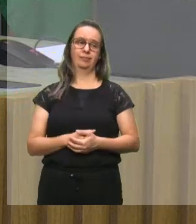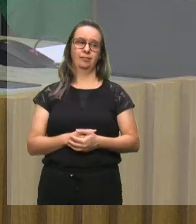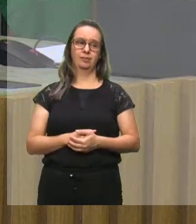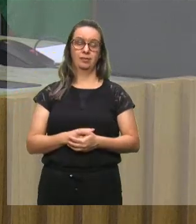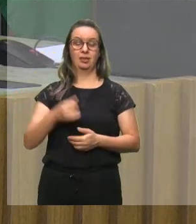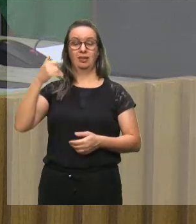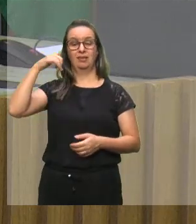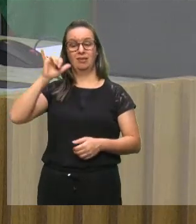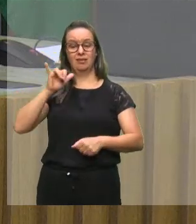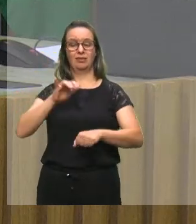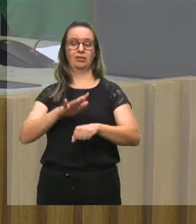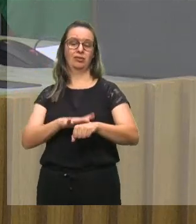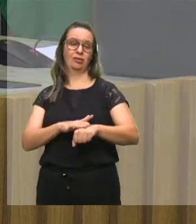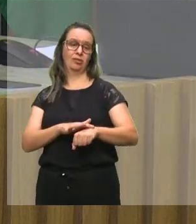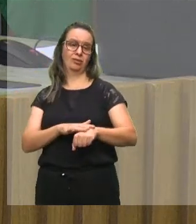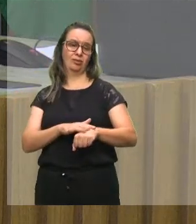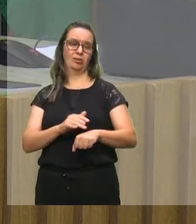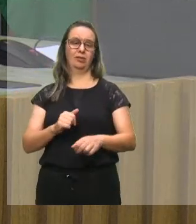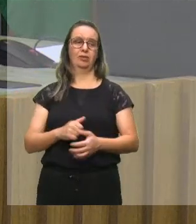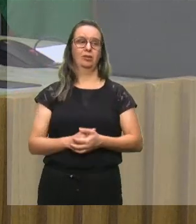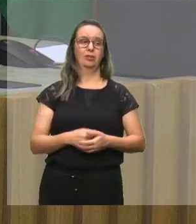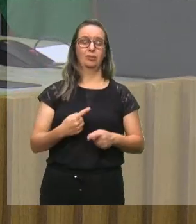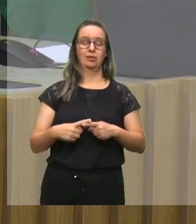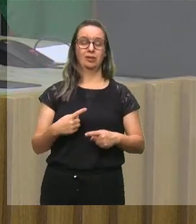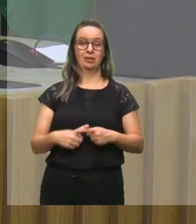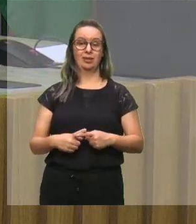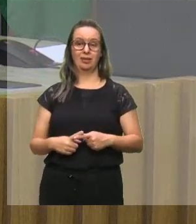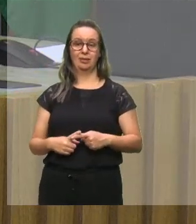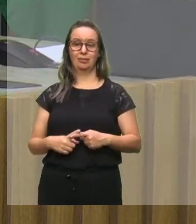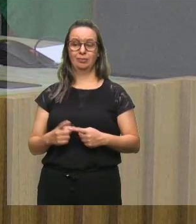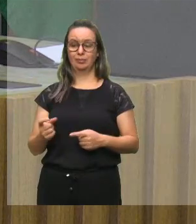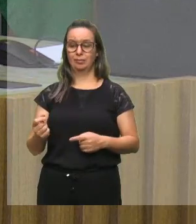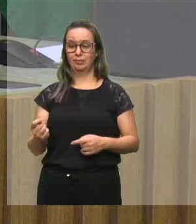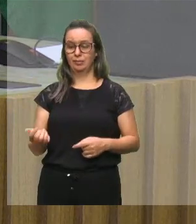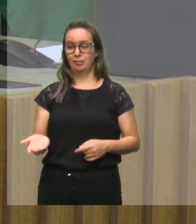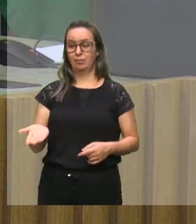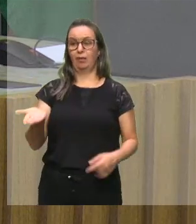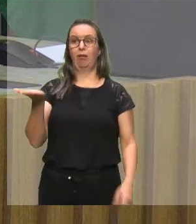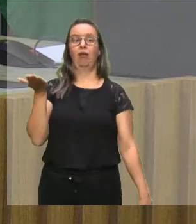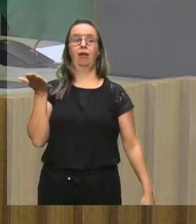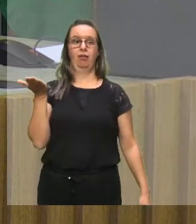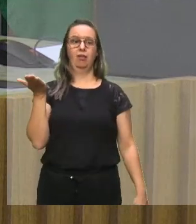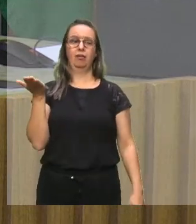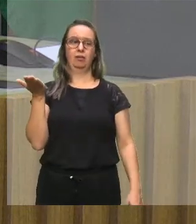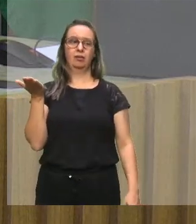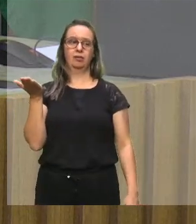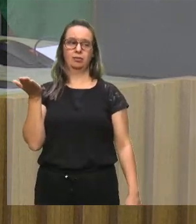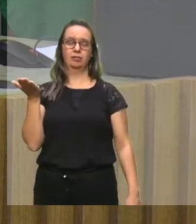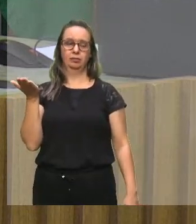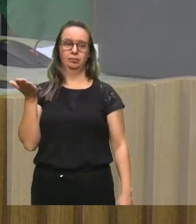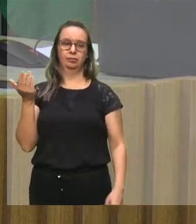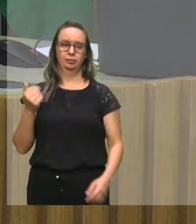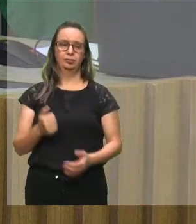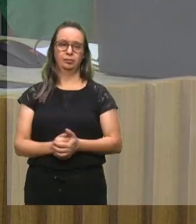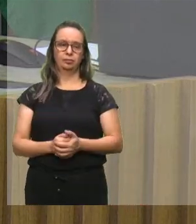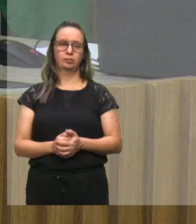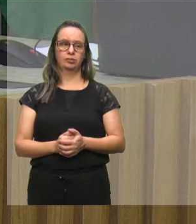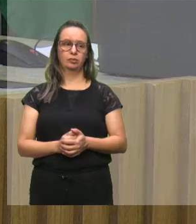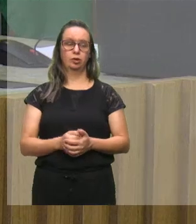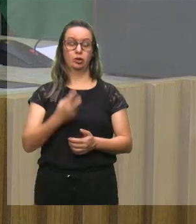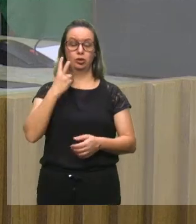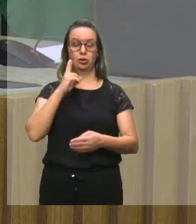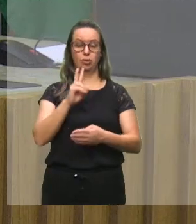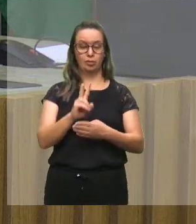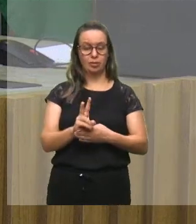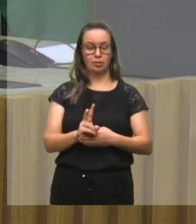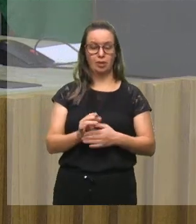de doenças, porque nos custa muito mais um aparato grande e todo o complexo de um